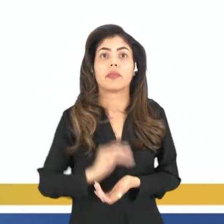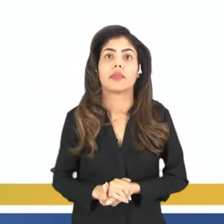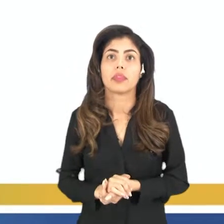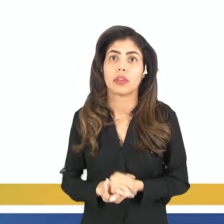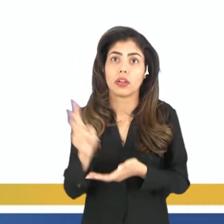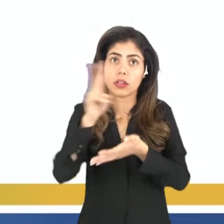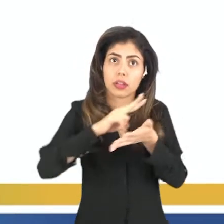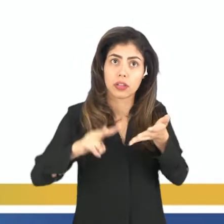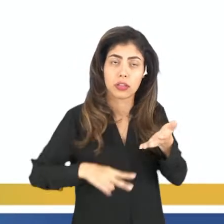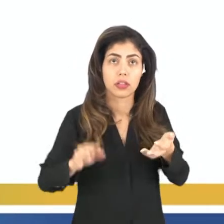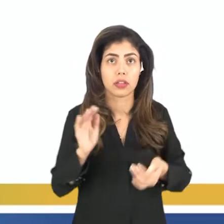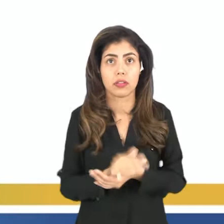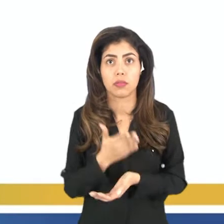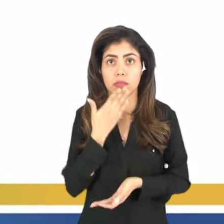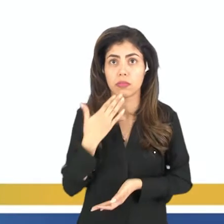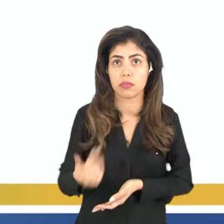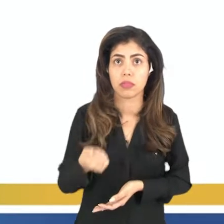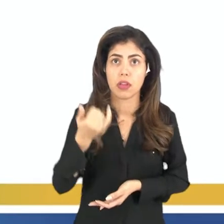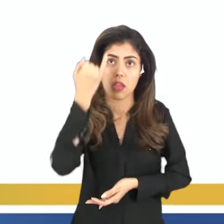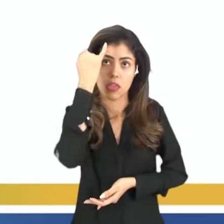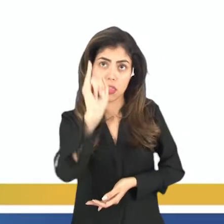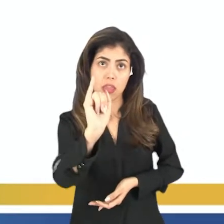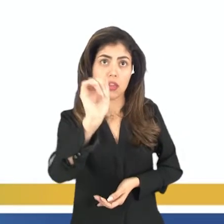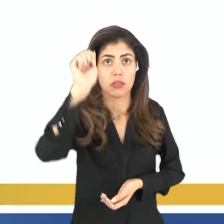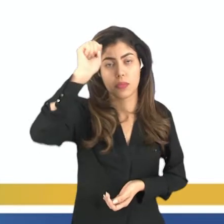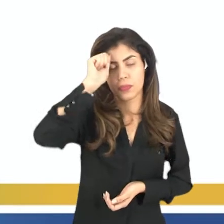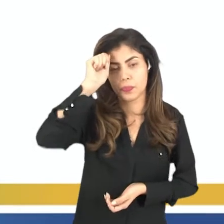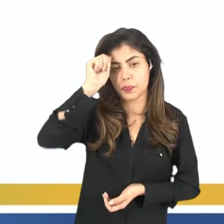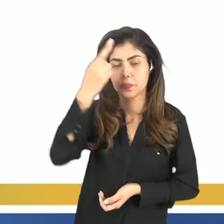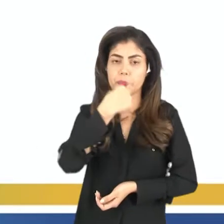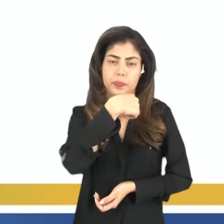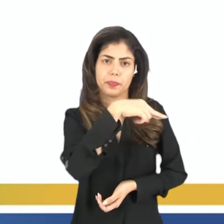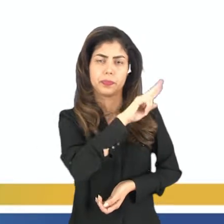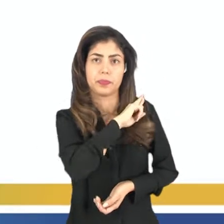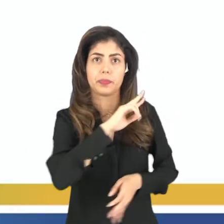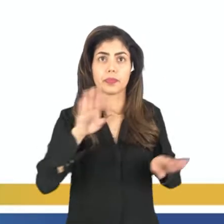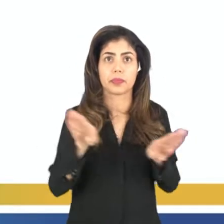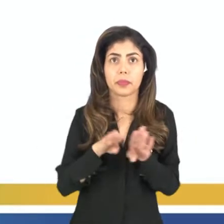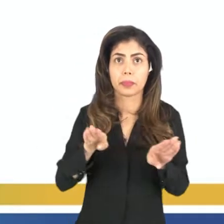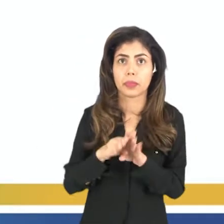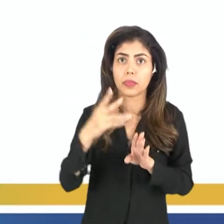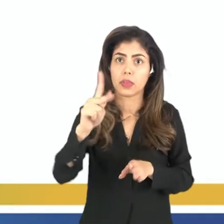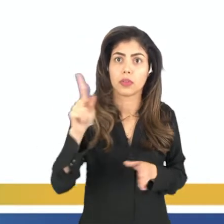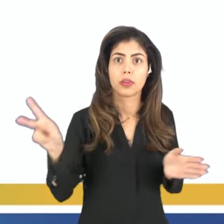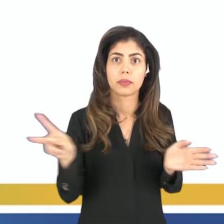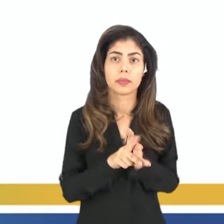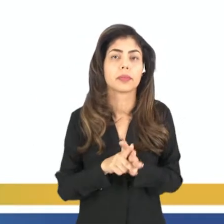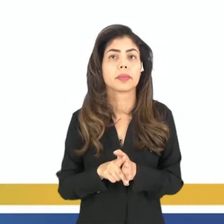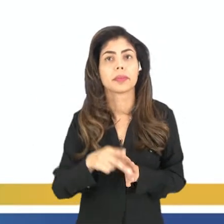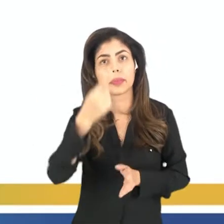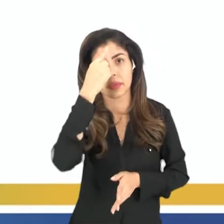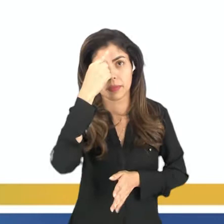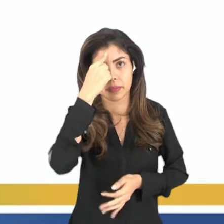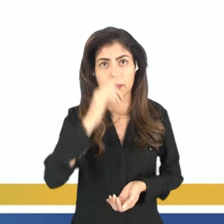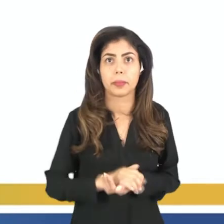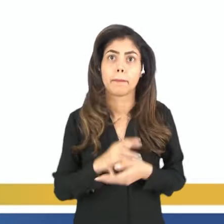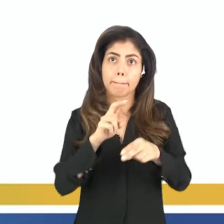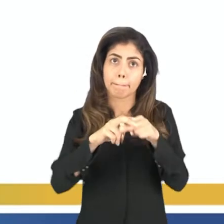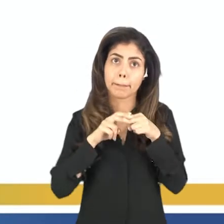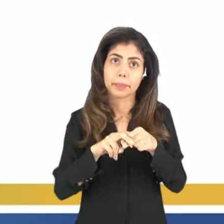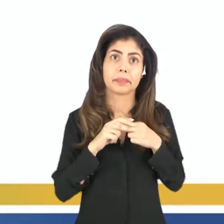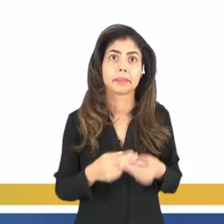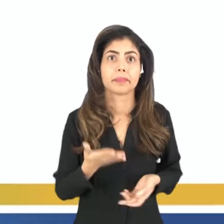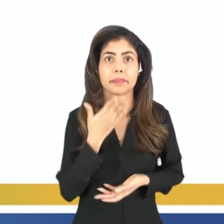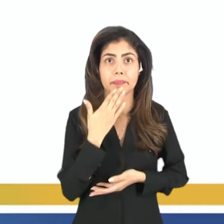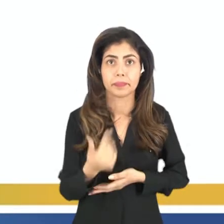es capaz de aceptar o de rechazar la idea del autor, con responsabilidad sobre su decisión. Por eso, para